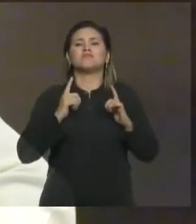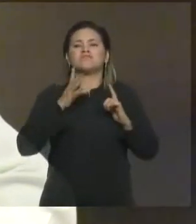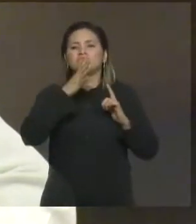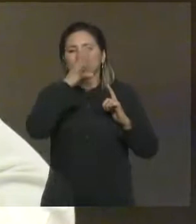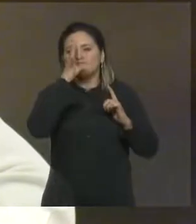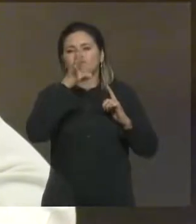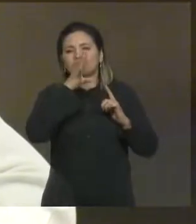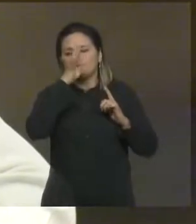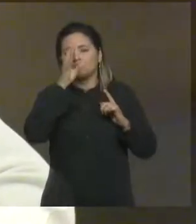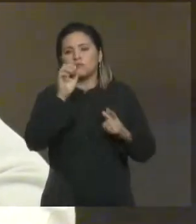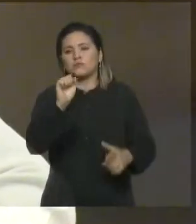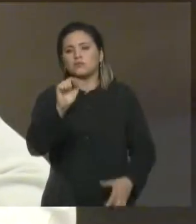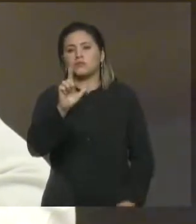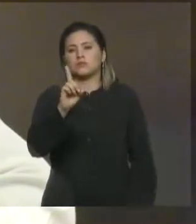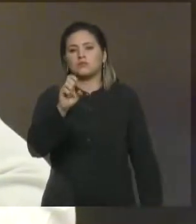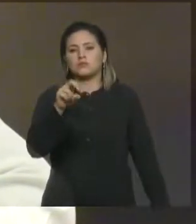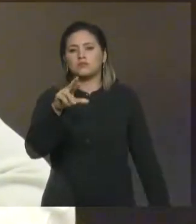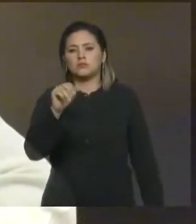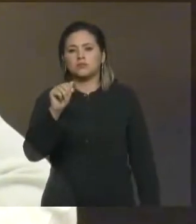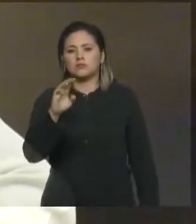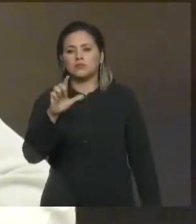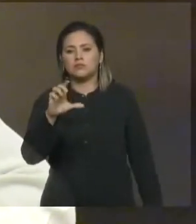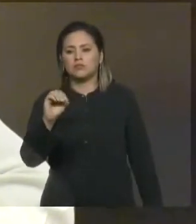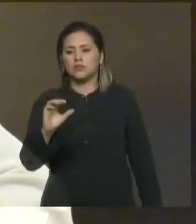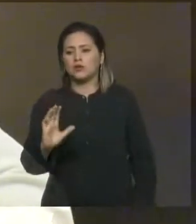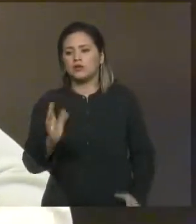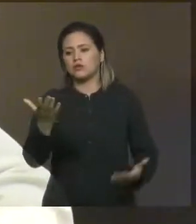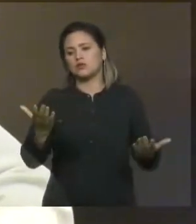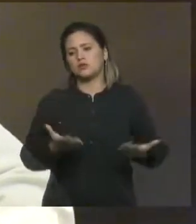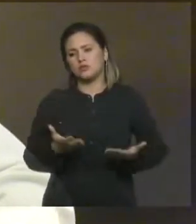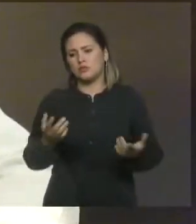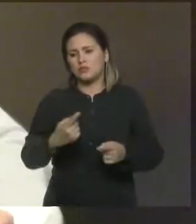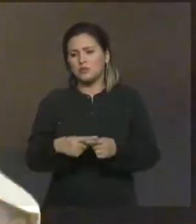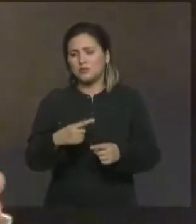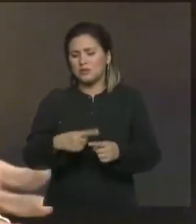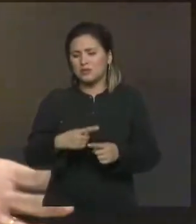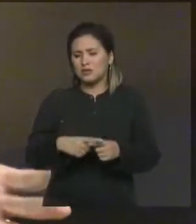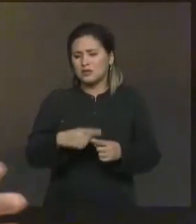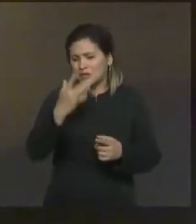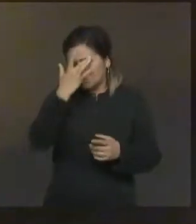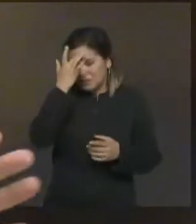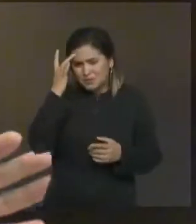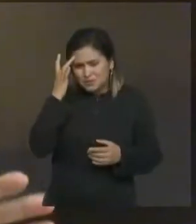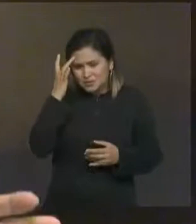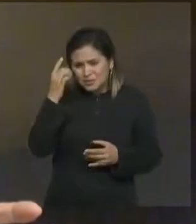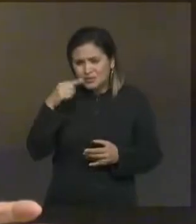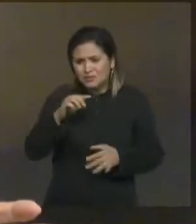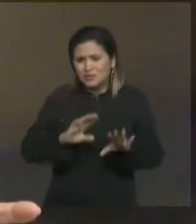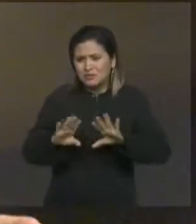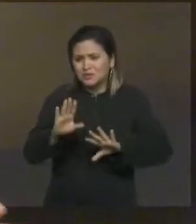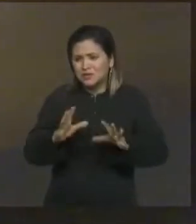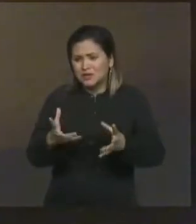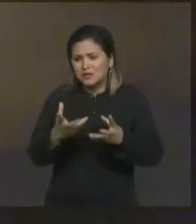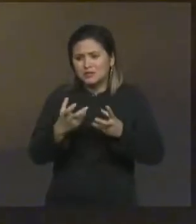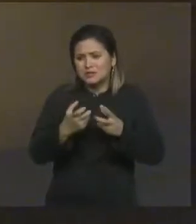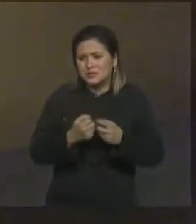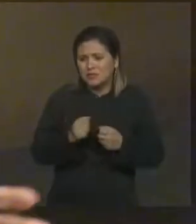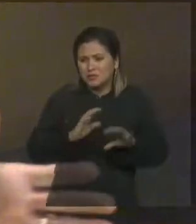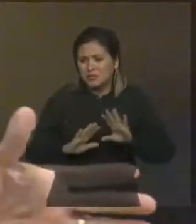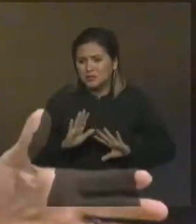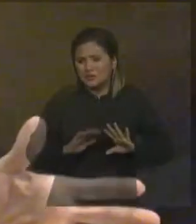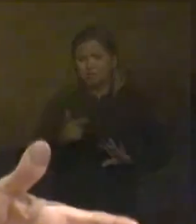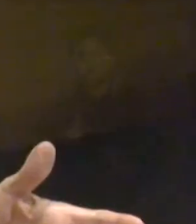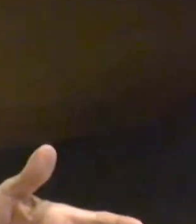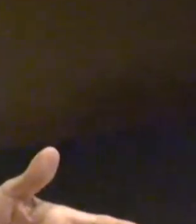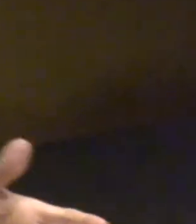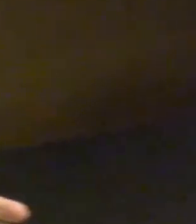Aldenor Abelo hoje nessa situação, porque as pessoas que vão procurar o serviço não estão sendo atendidas. E a gente sabe que a estrutura